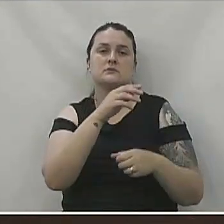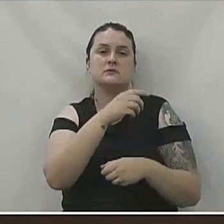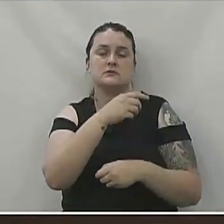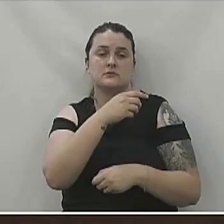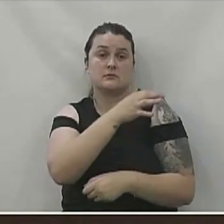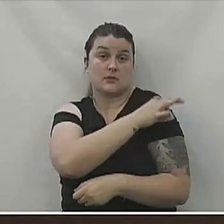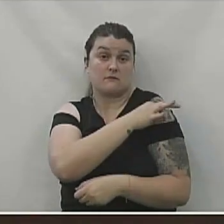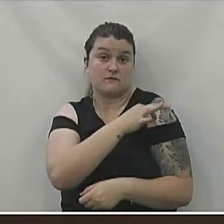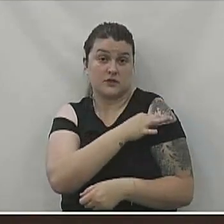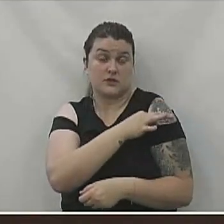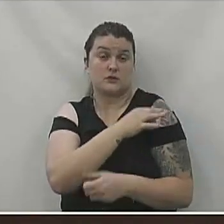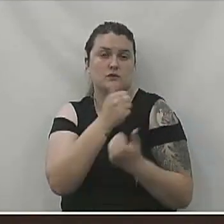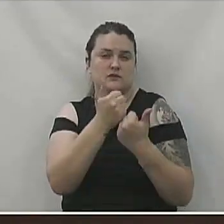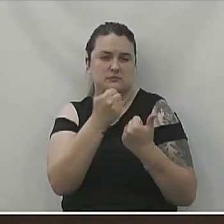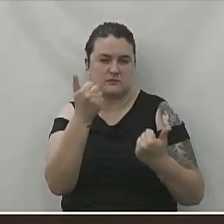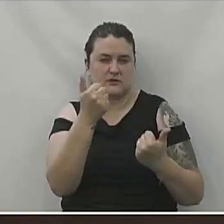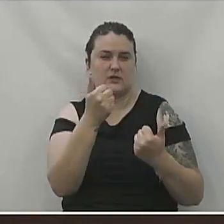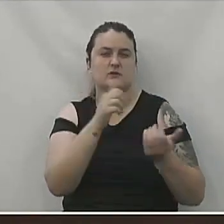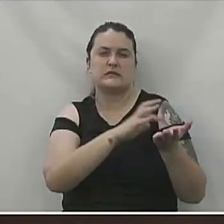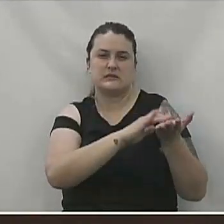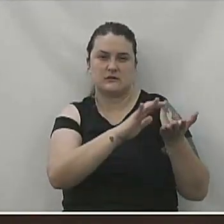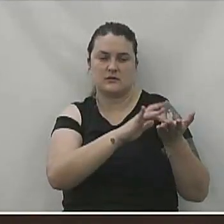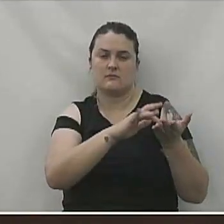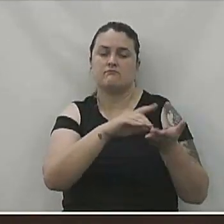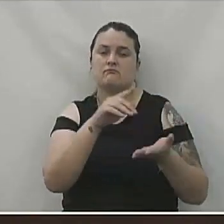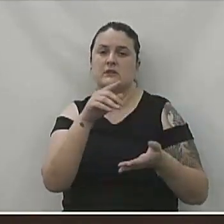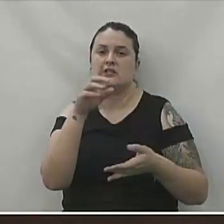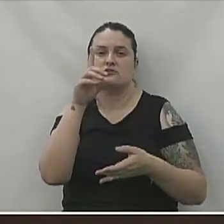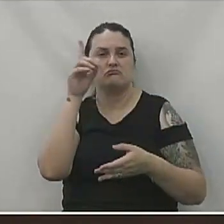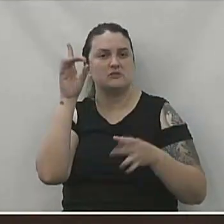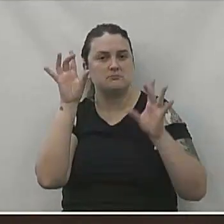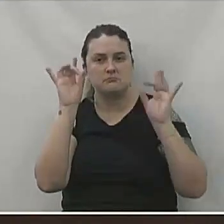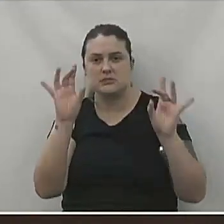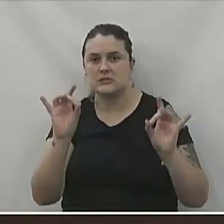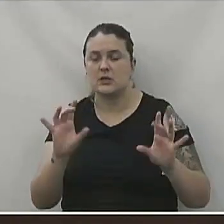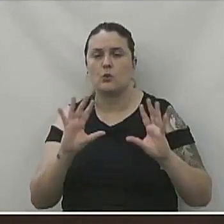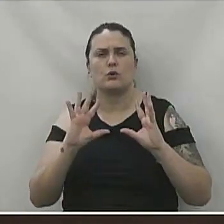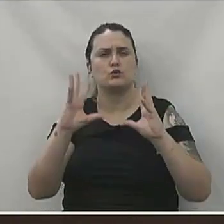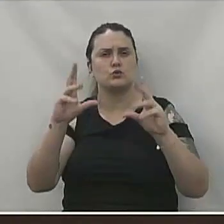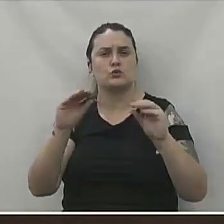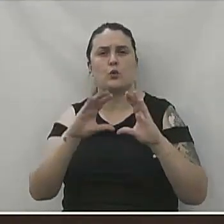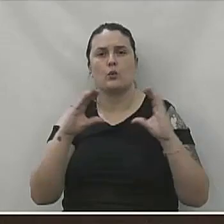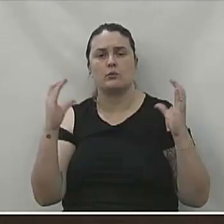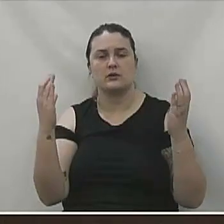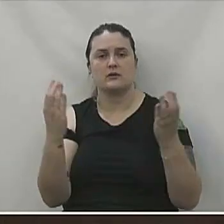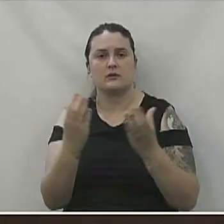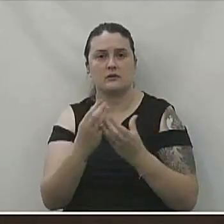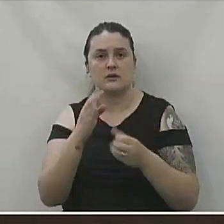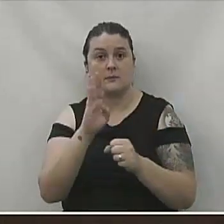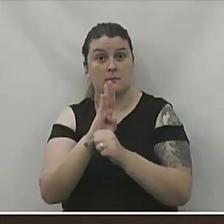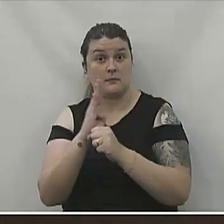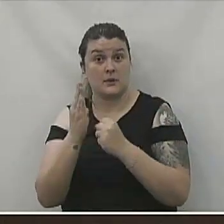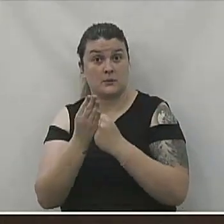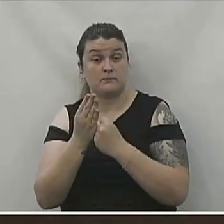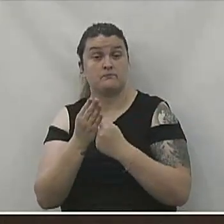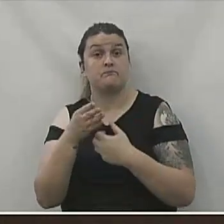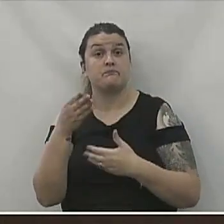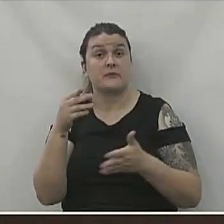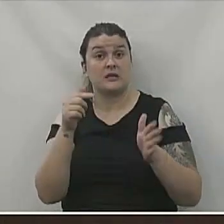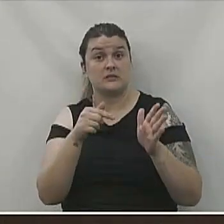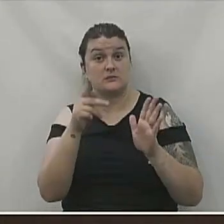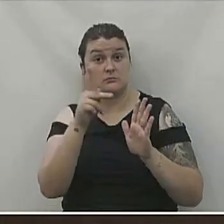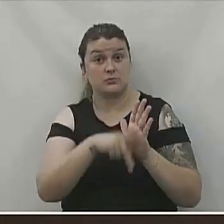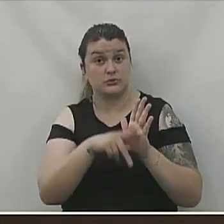foi um dia muito especial a toda a comunidade Daquele bairro projeto